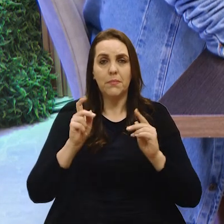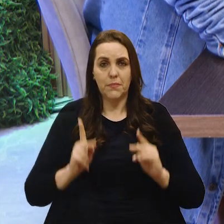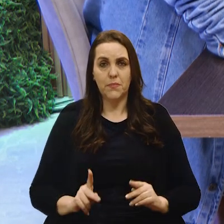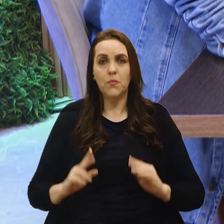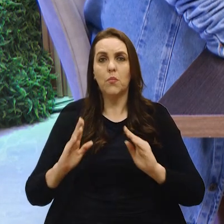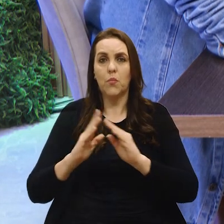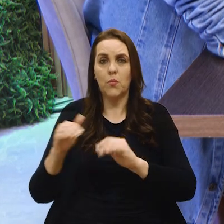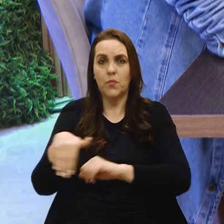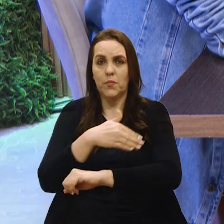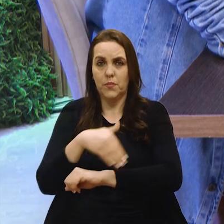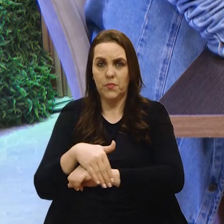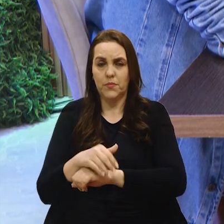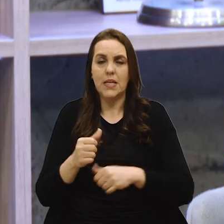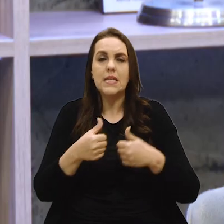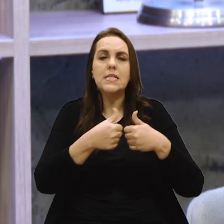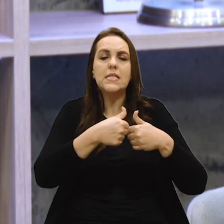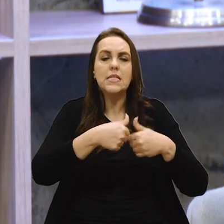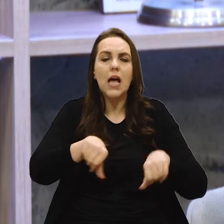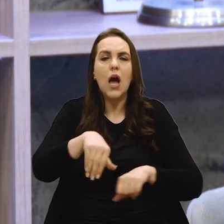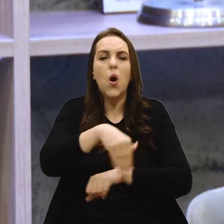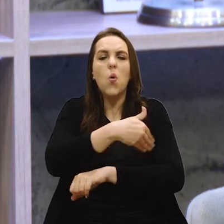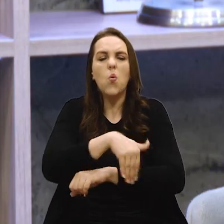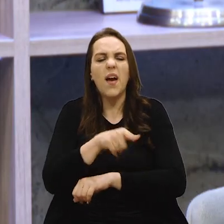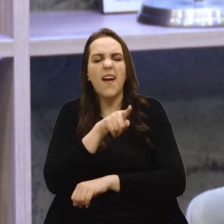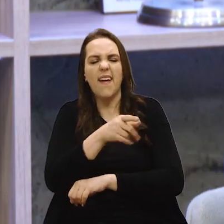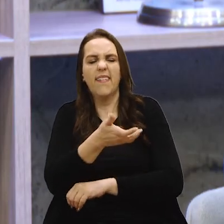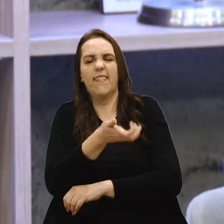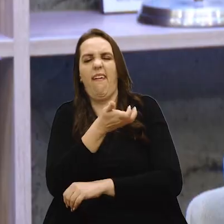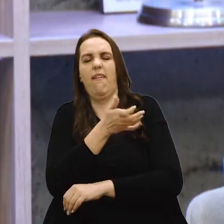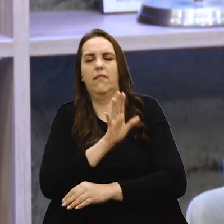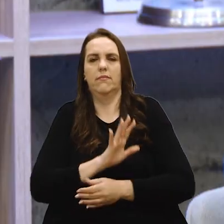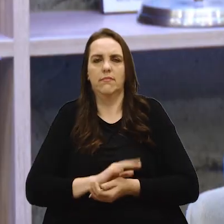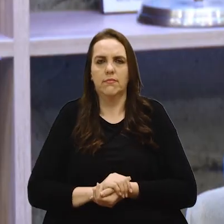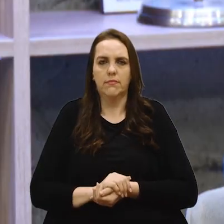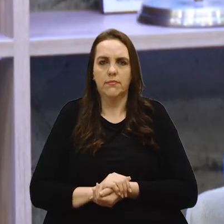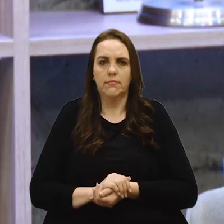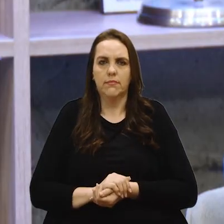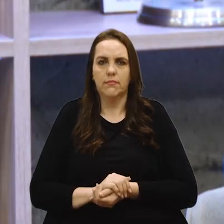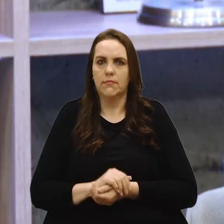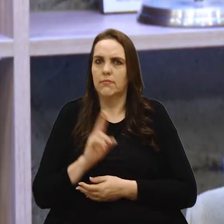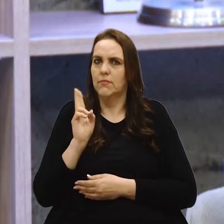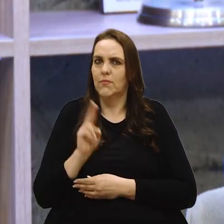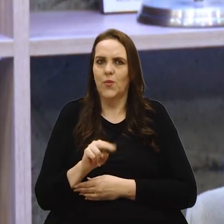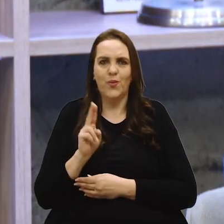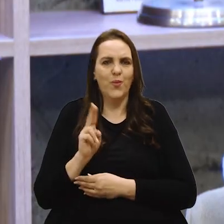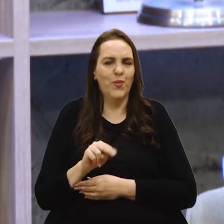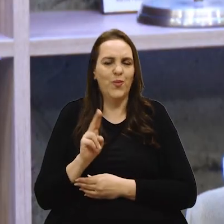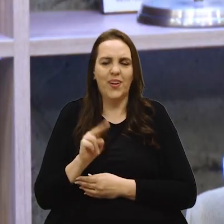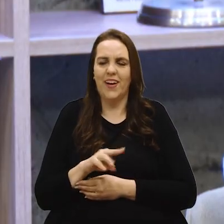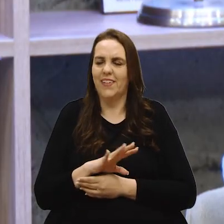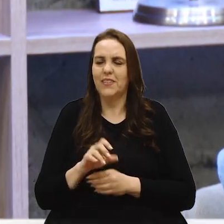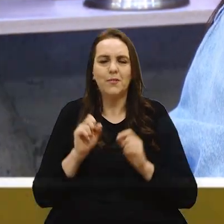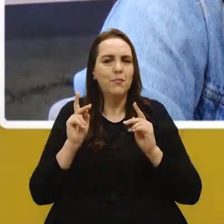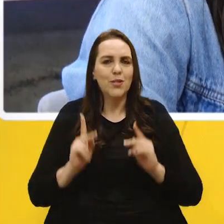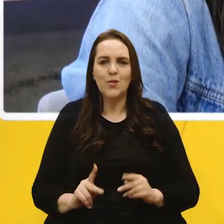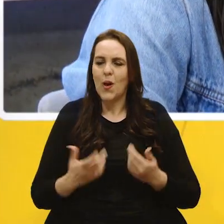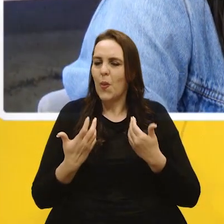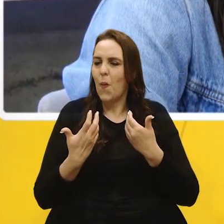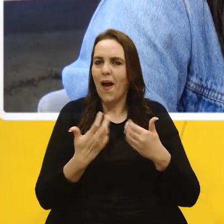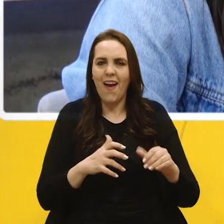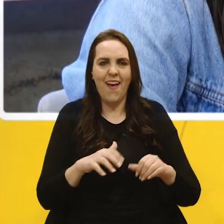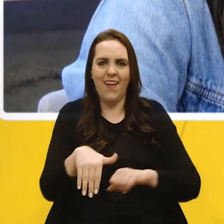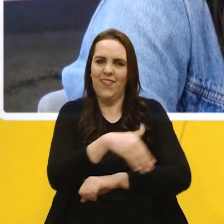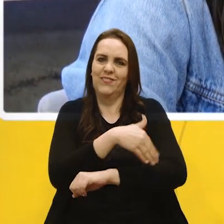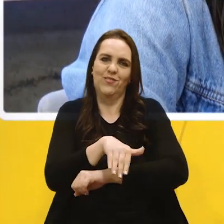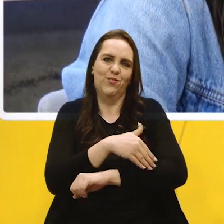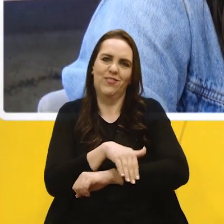rua, que é está na rua porque quer. Fale sobre isso. Ninguém está na rua porque quer.